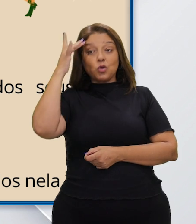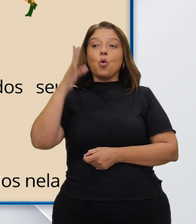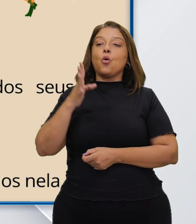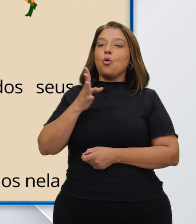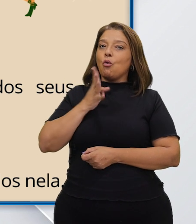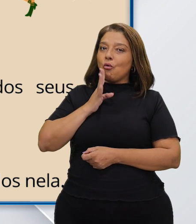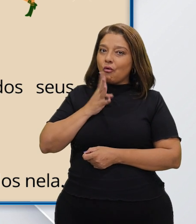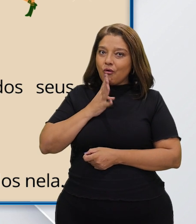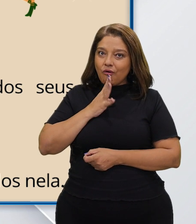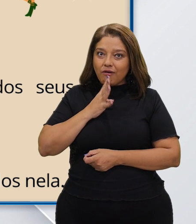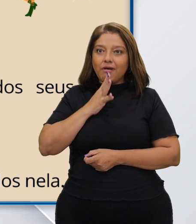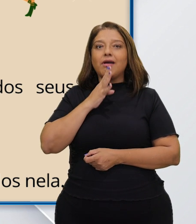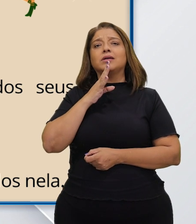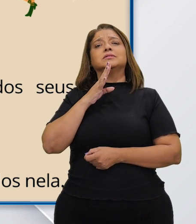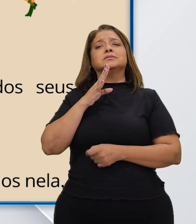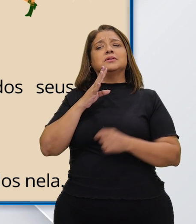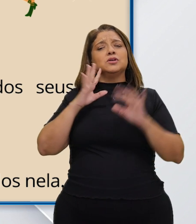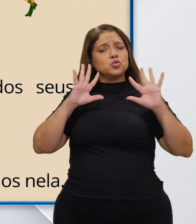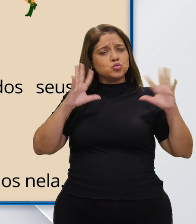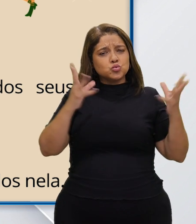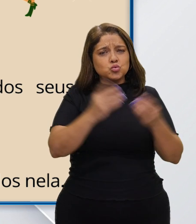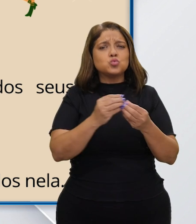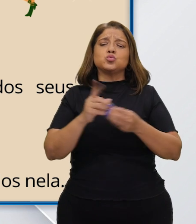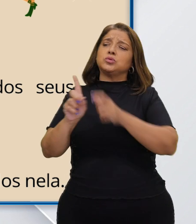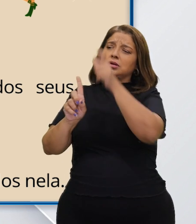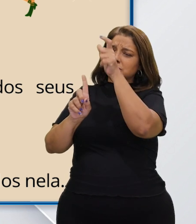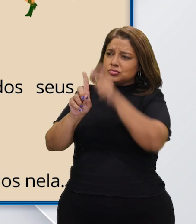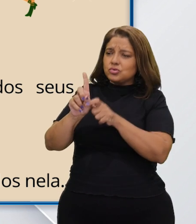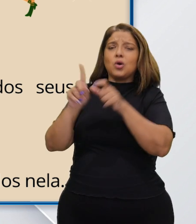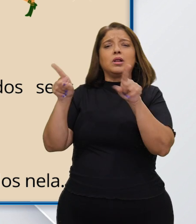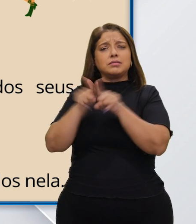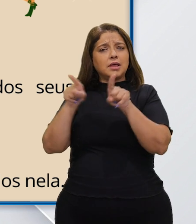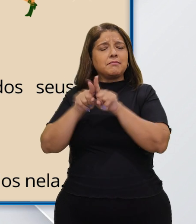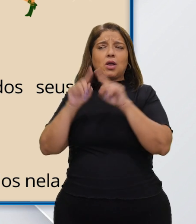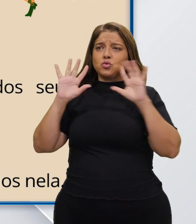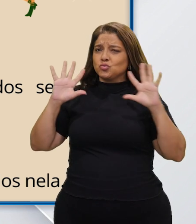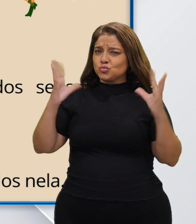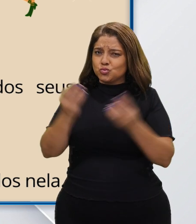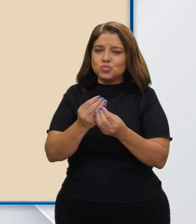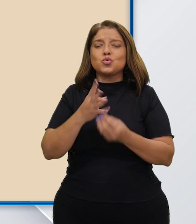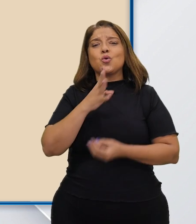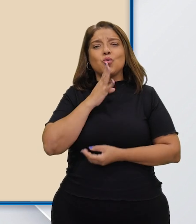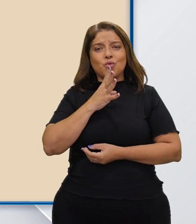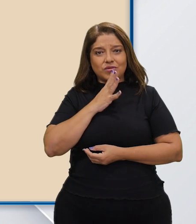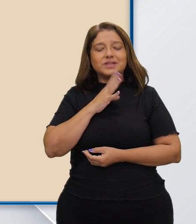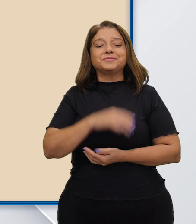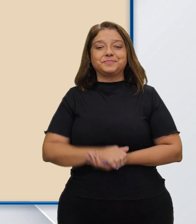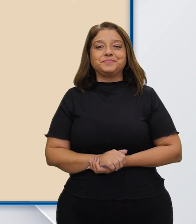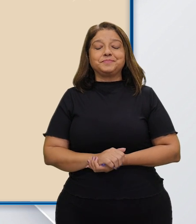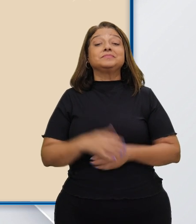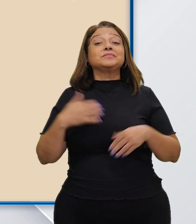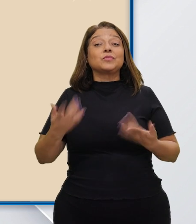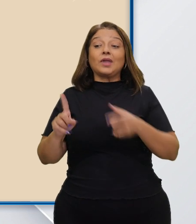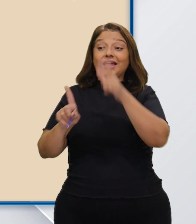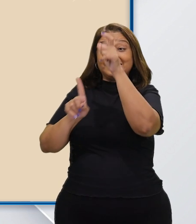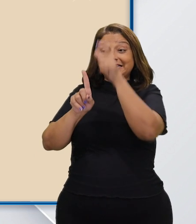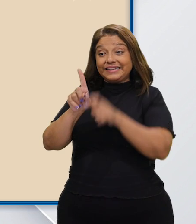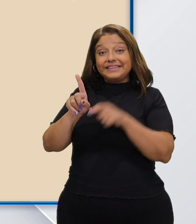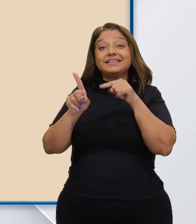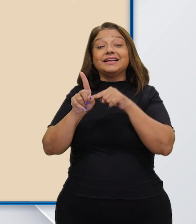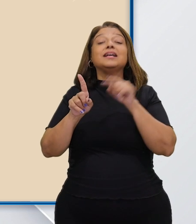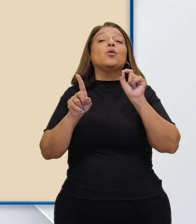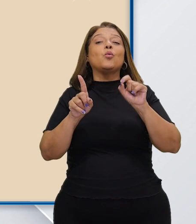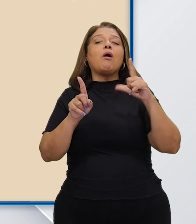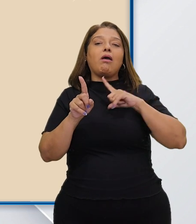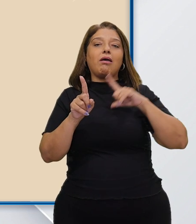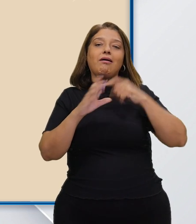e todos os personagens envolvidos nela. Por falar em personagem, olha, outra característica